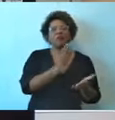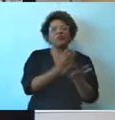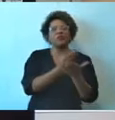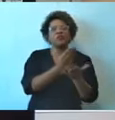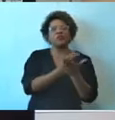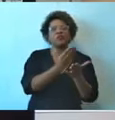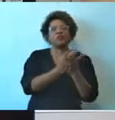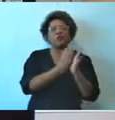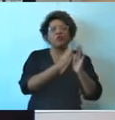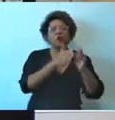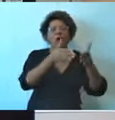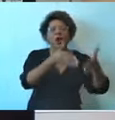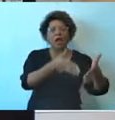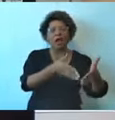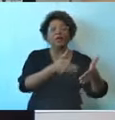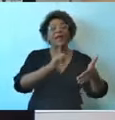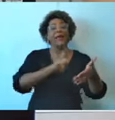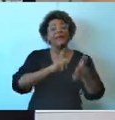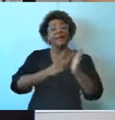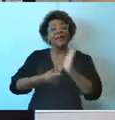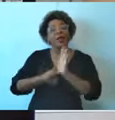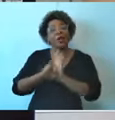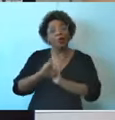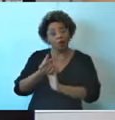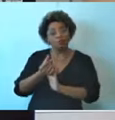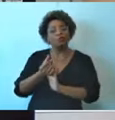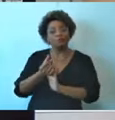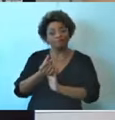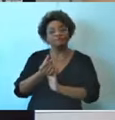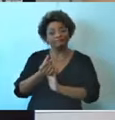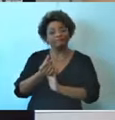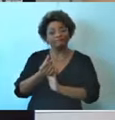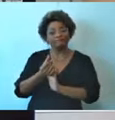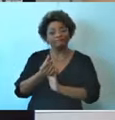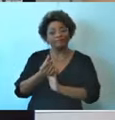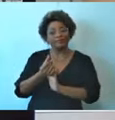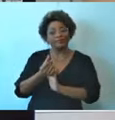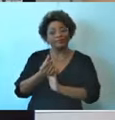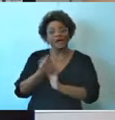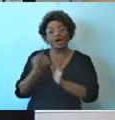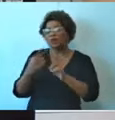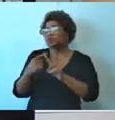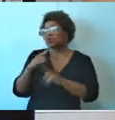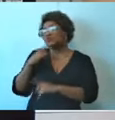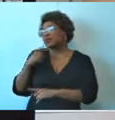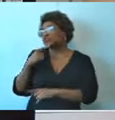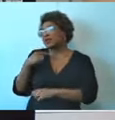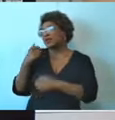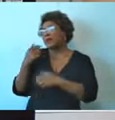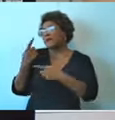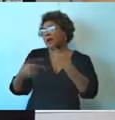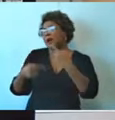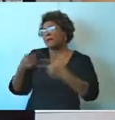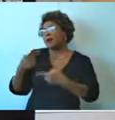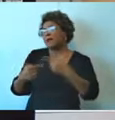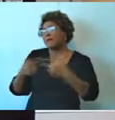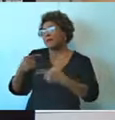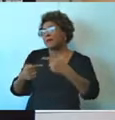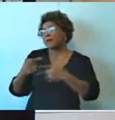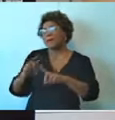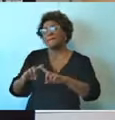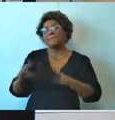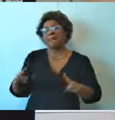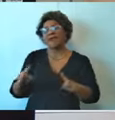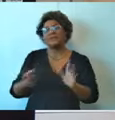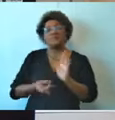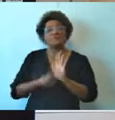nós temos recursos orçamentários, porque não adiantava era a gente ficar aqui discutindo um assunto e a objeção seja, não tem recurso para fazer, nós vamos ter que